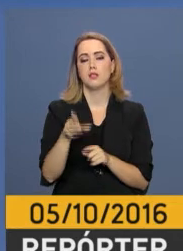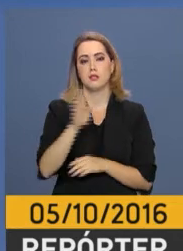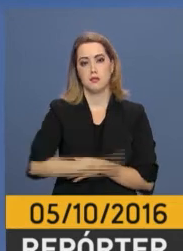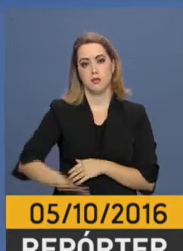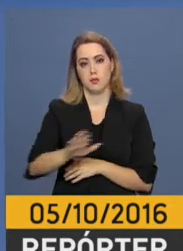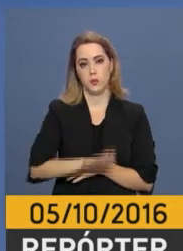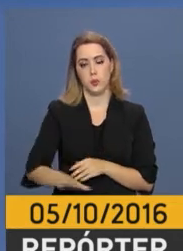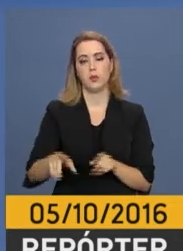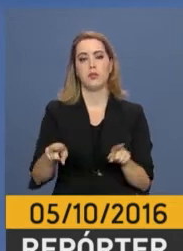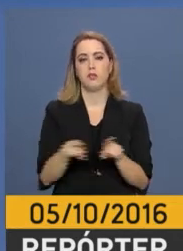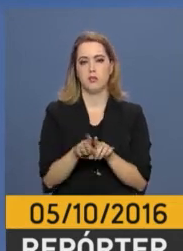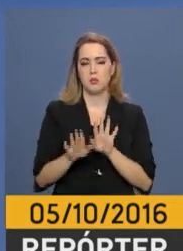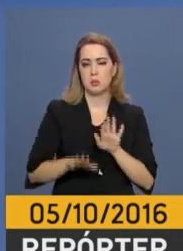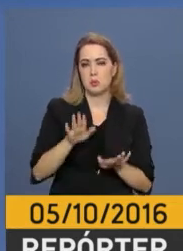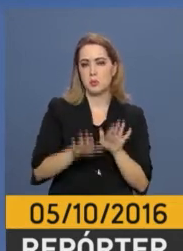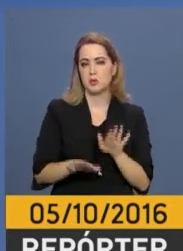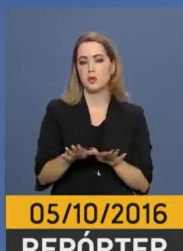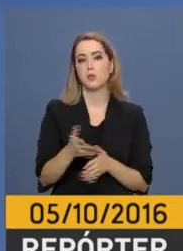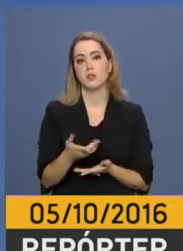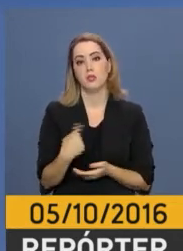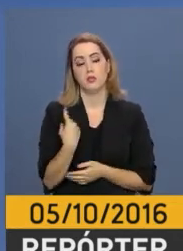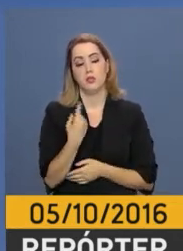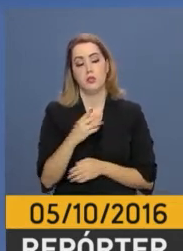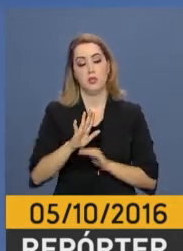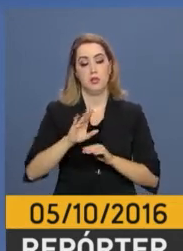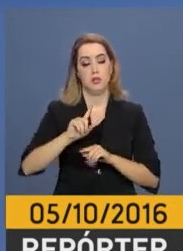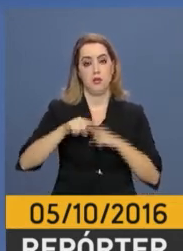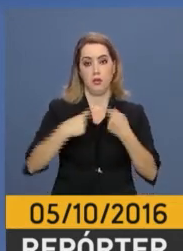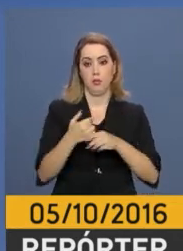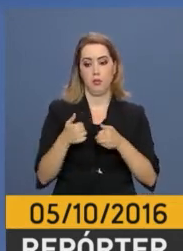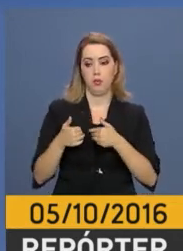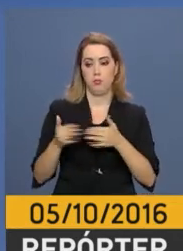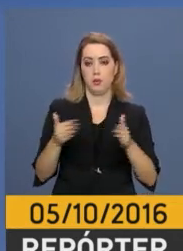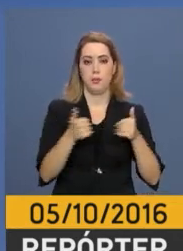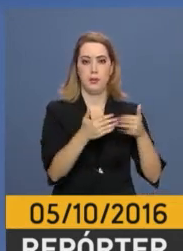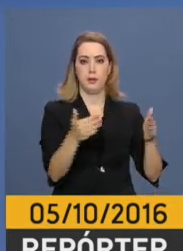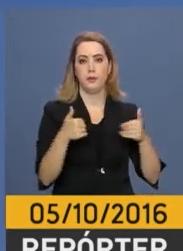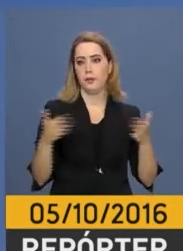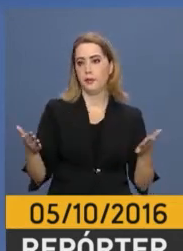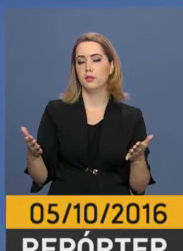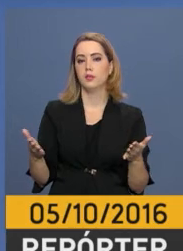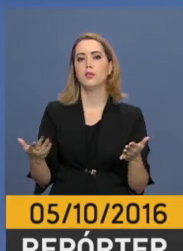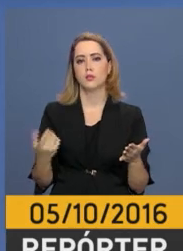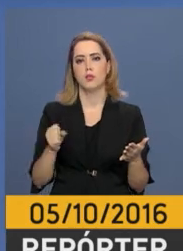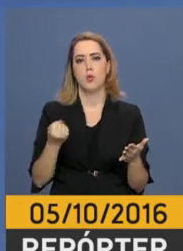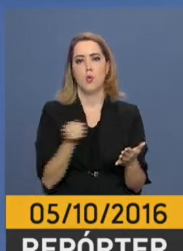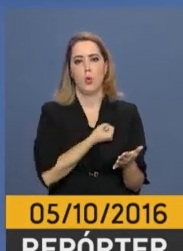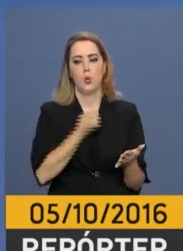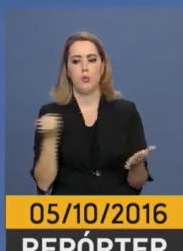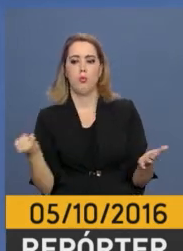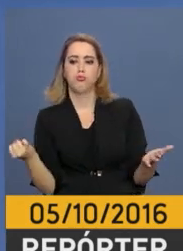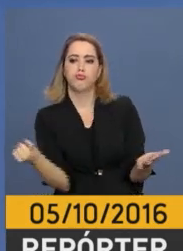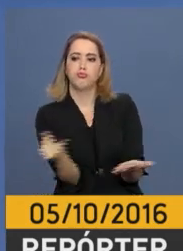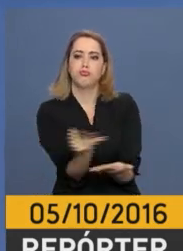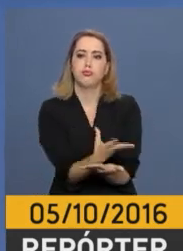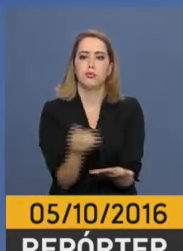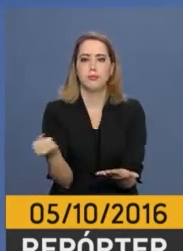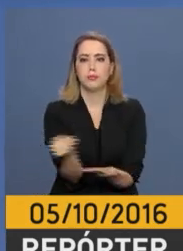2017 e ampliar isso é passar de um milhão